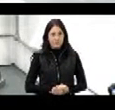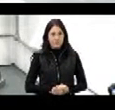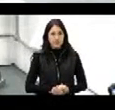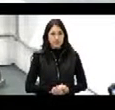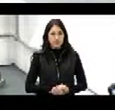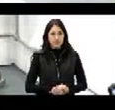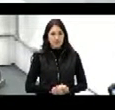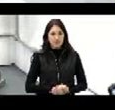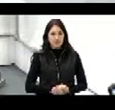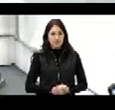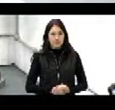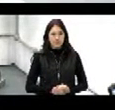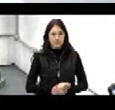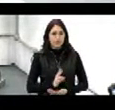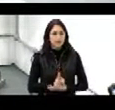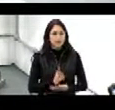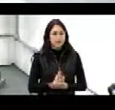Participamos, então,